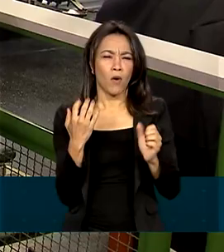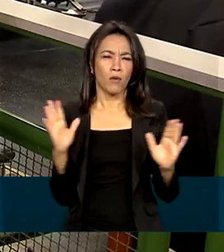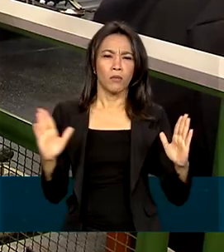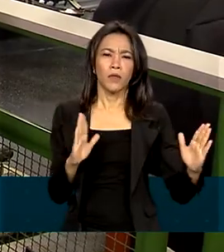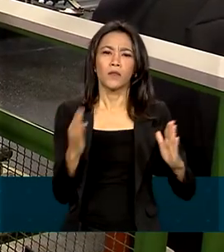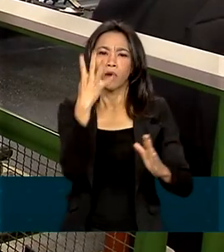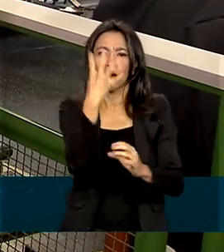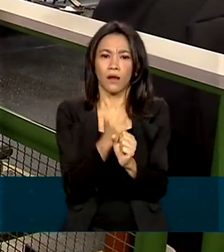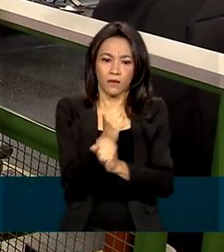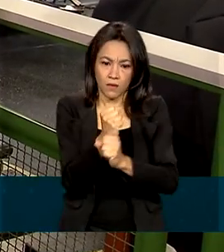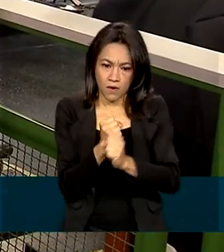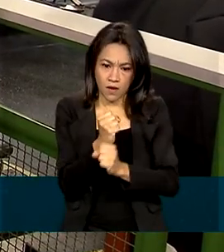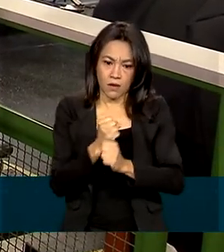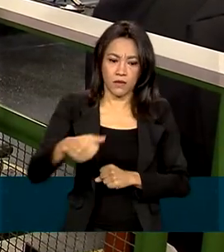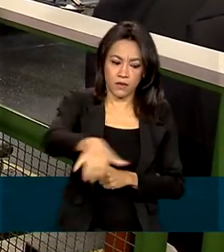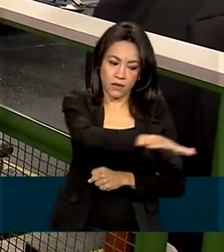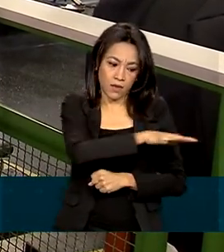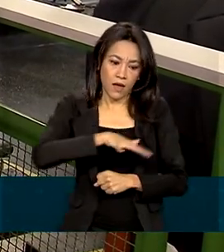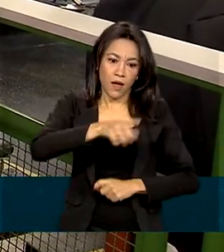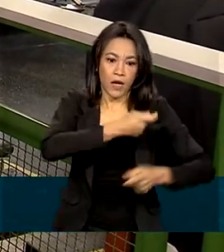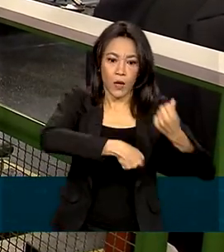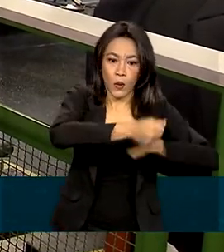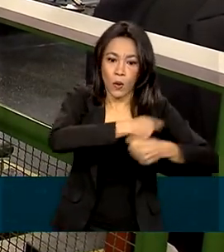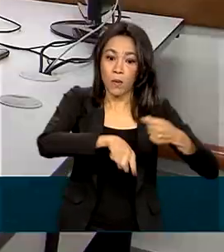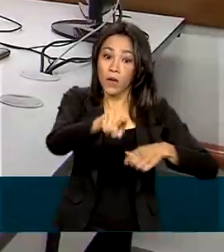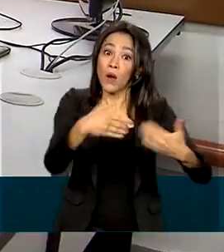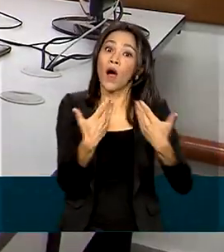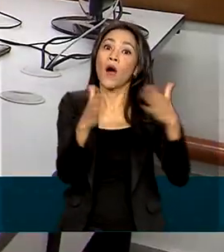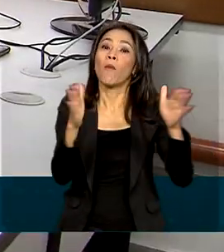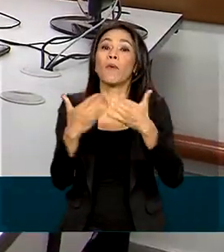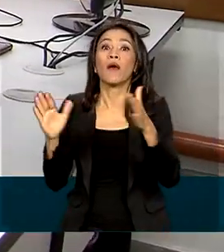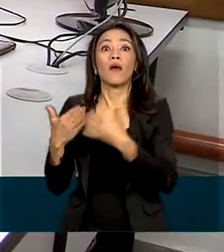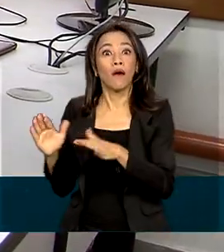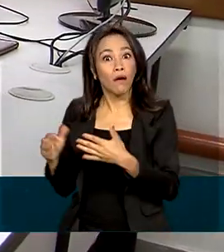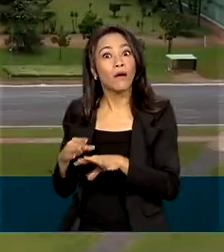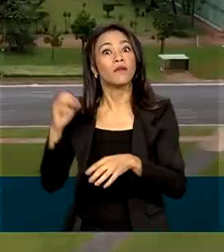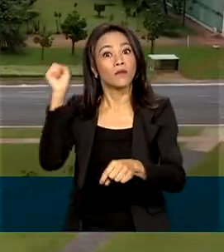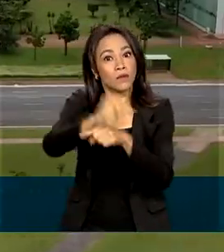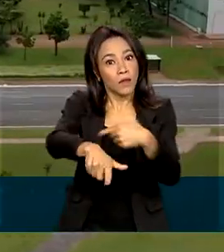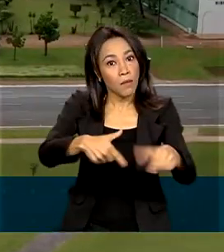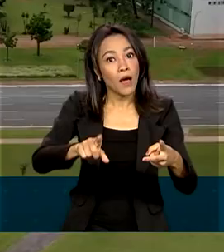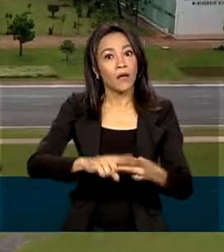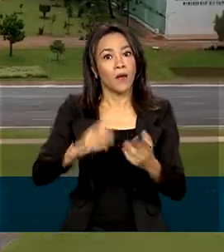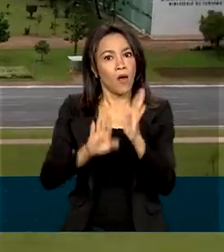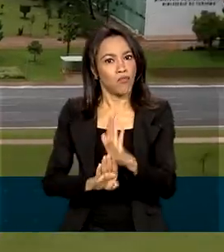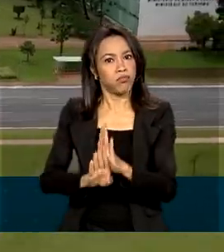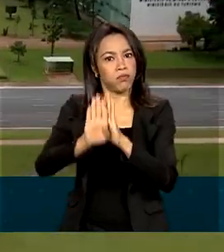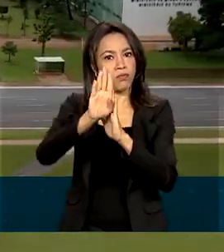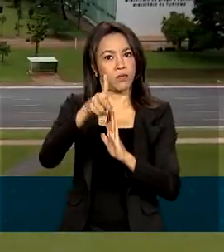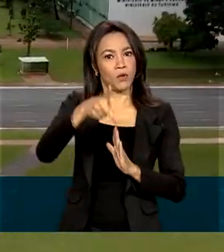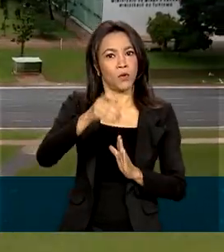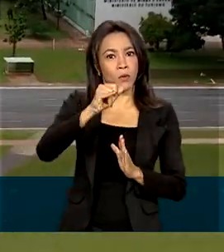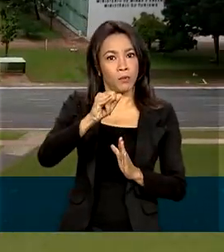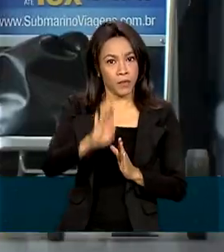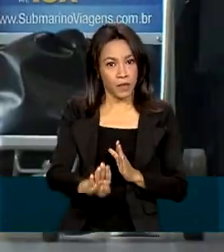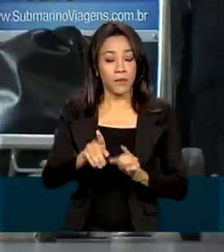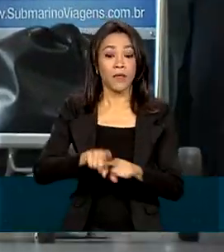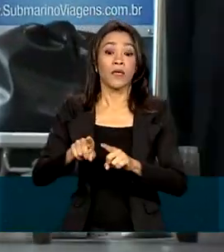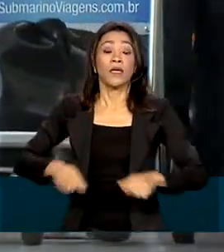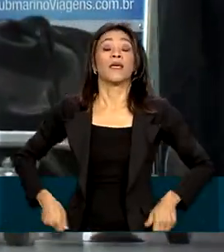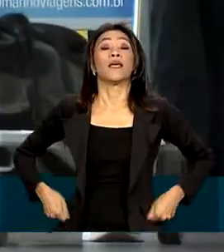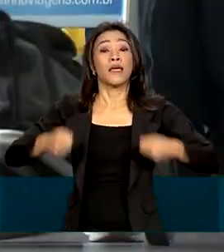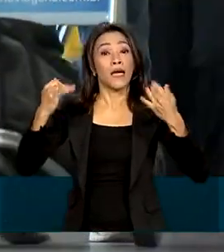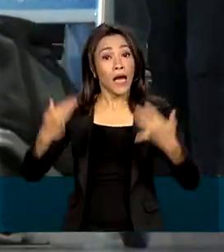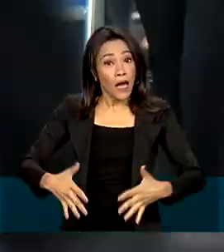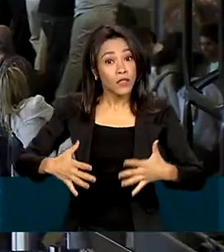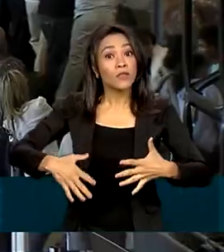área econômica. Entre eles, aumento do emprego, crescimento do PIB, redução de gastos com a máquina pública e